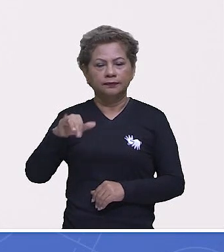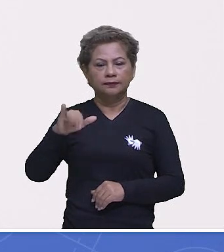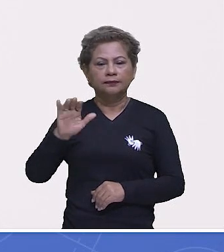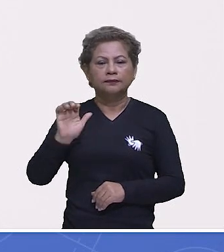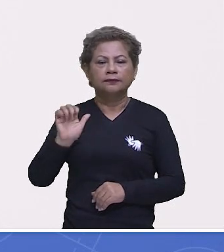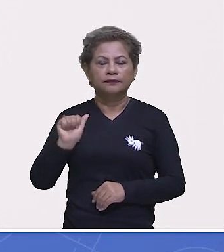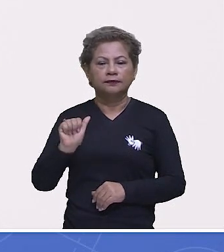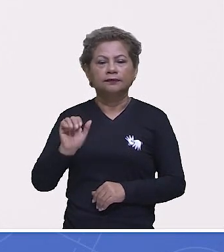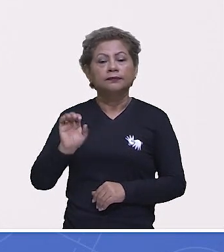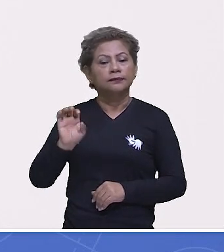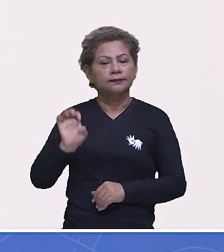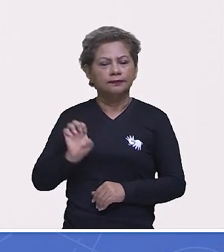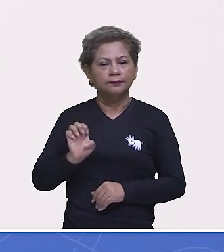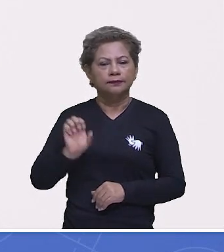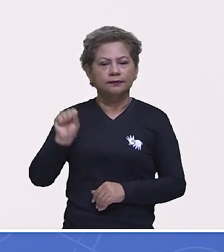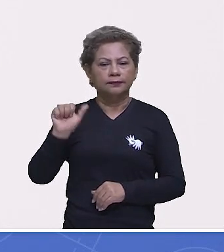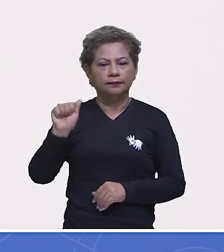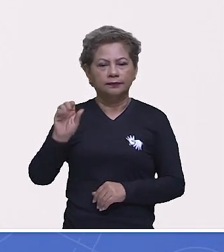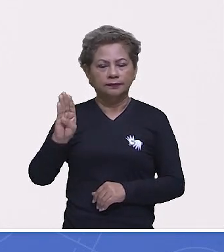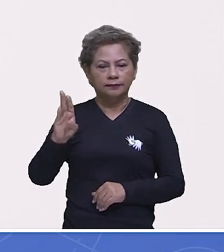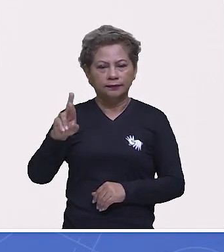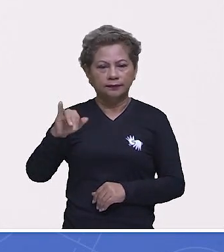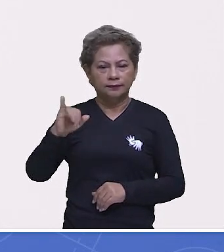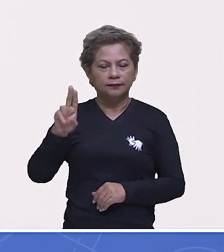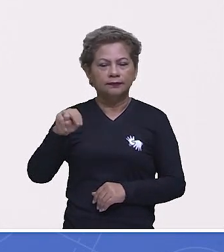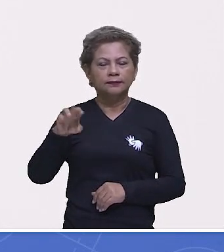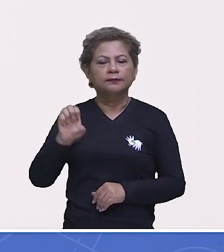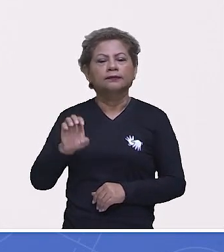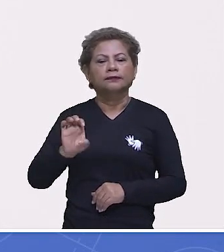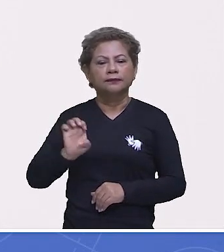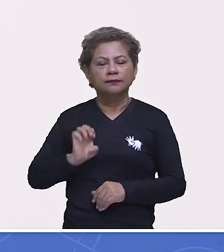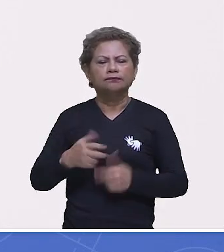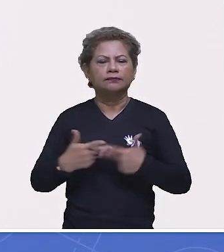Sabrine, letra E. Kathleen, letra E.